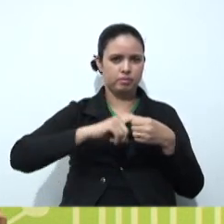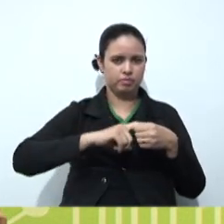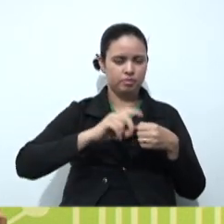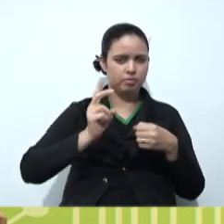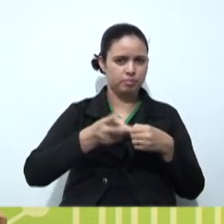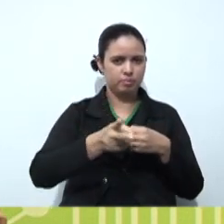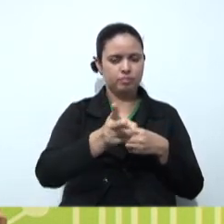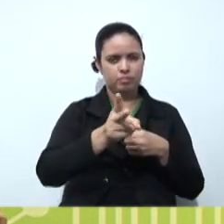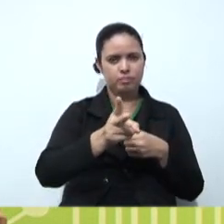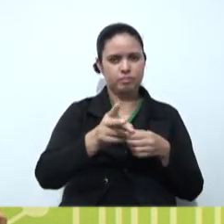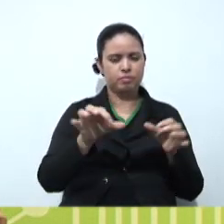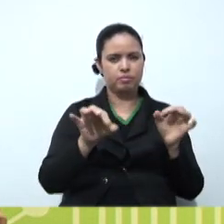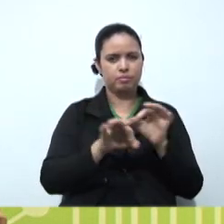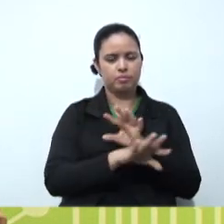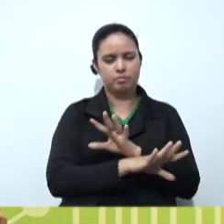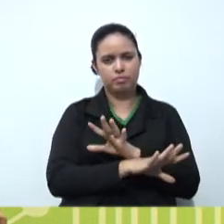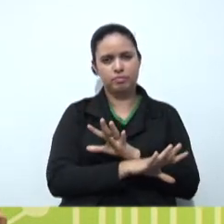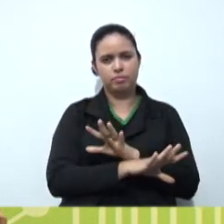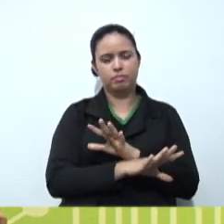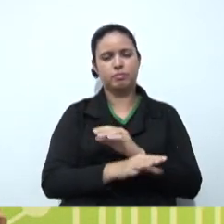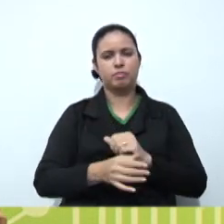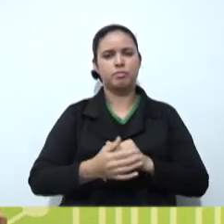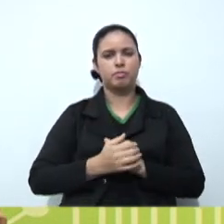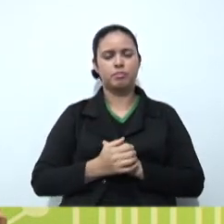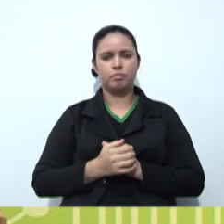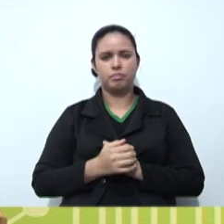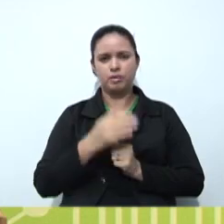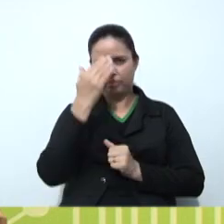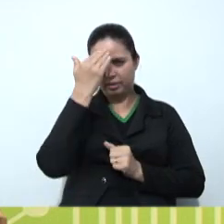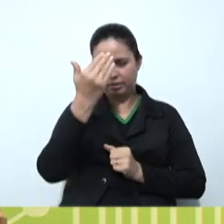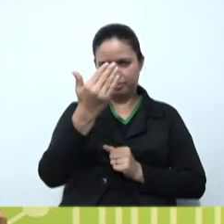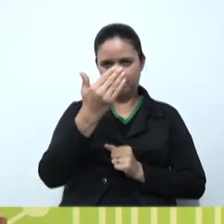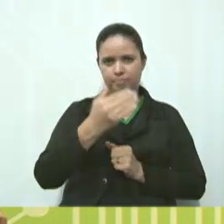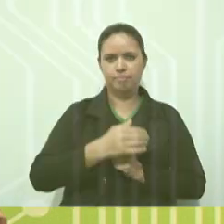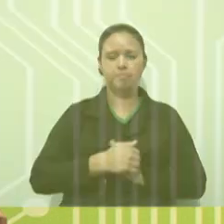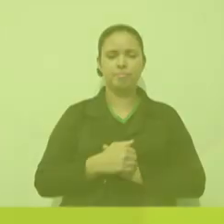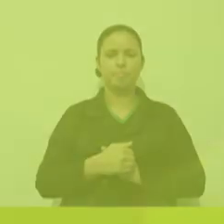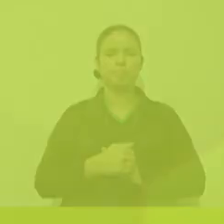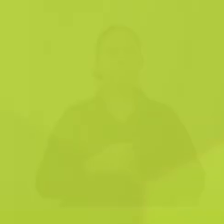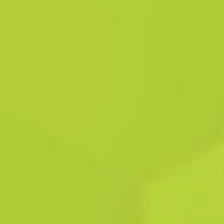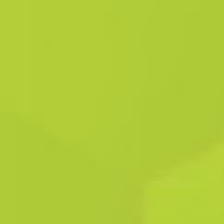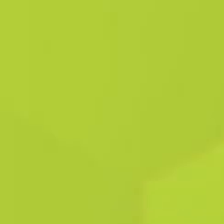a nossa aula e, é claro, concluiremos as atividades. Muito obrigado e até já.